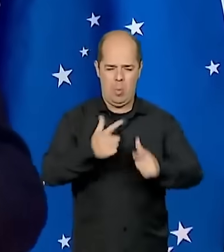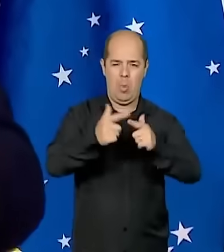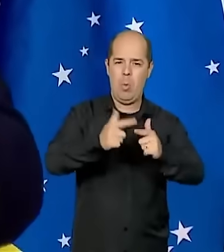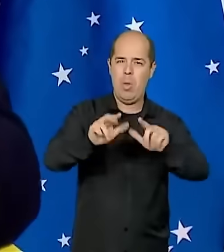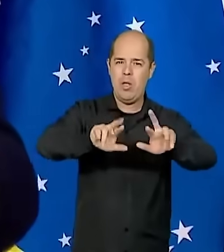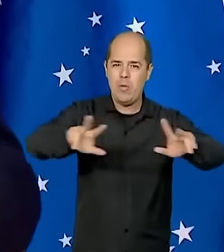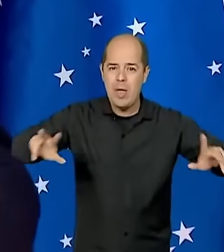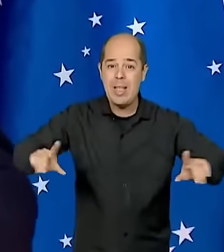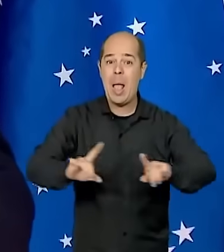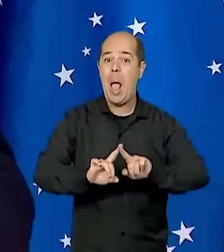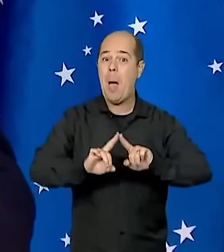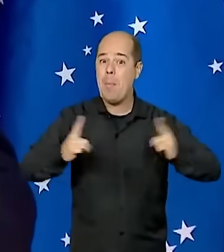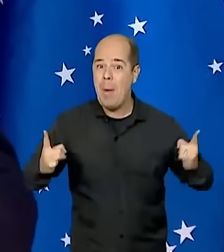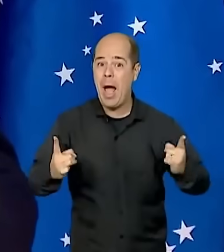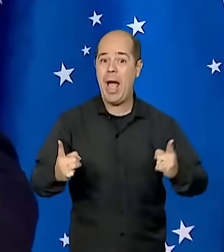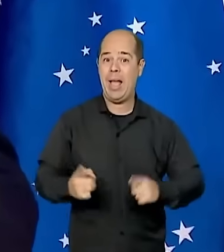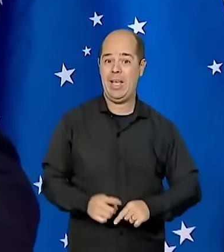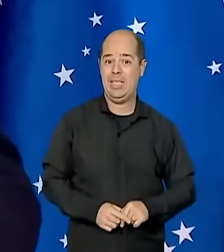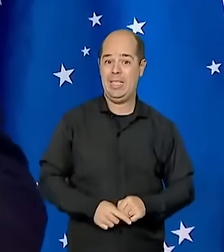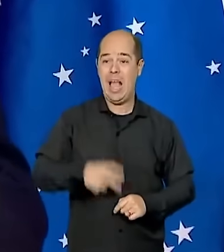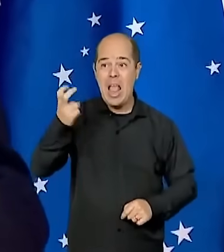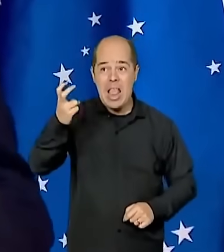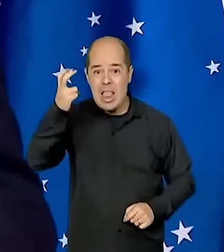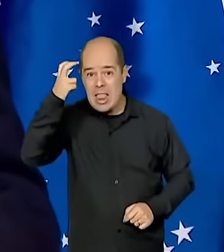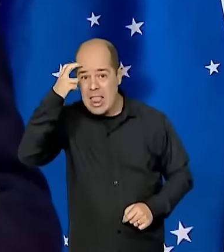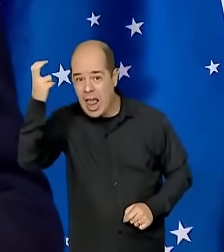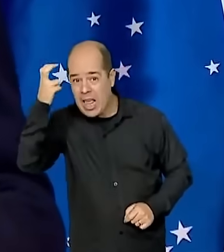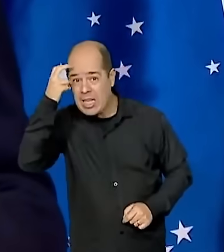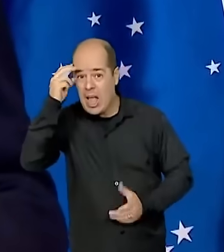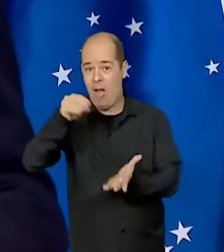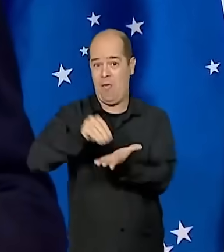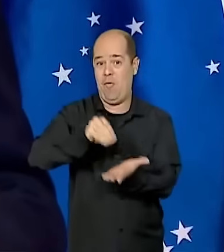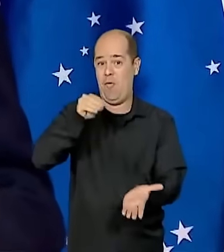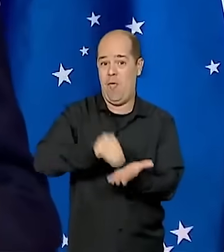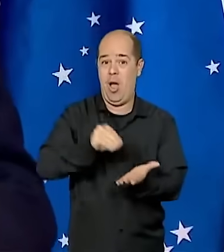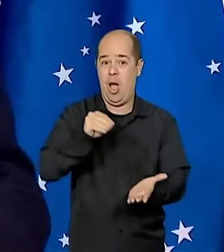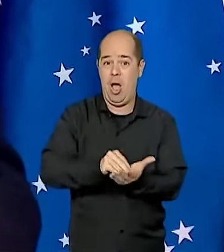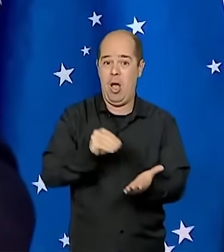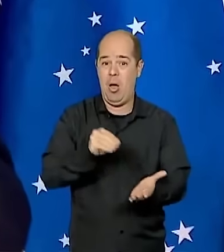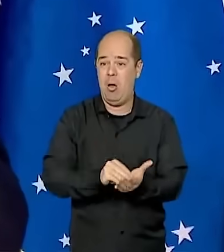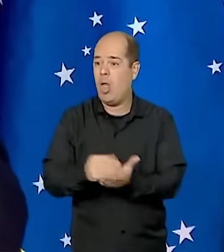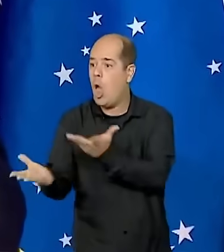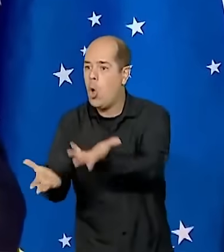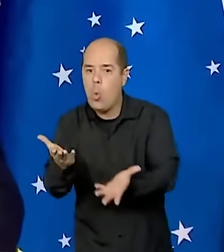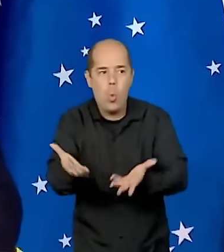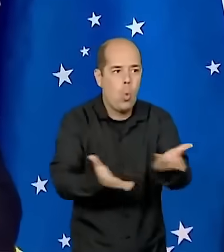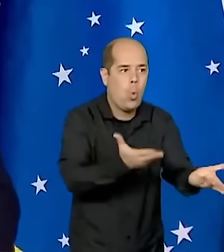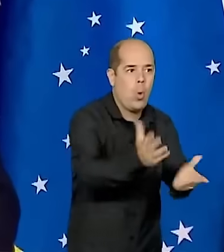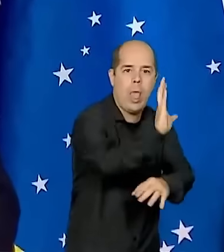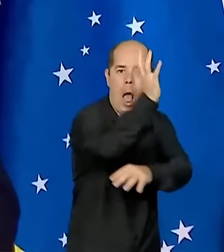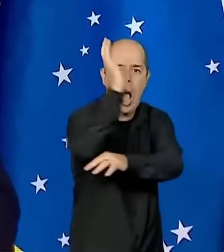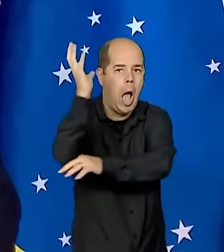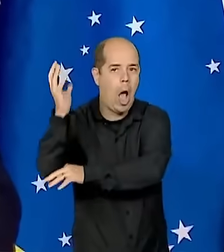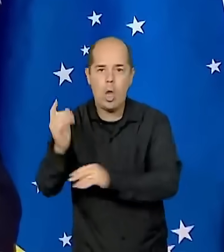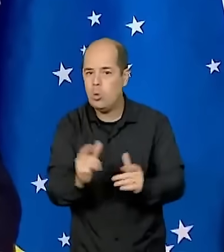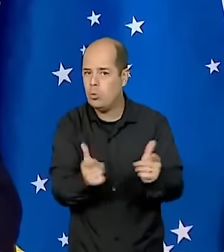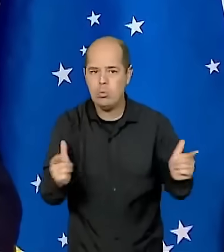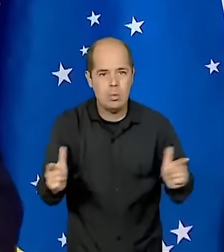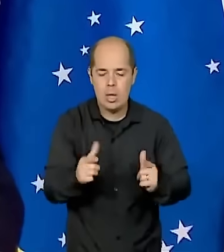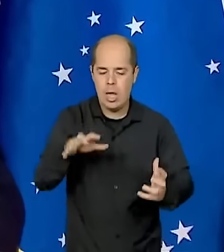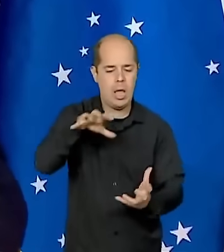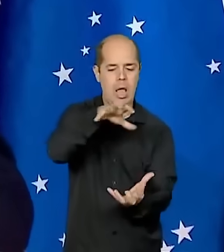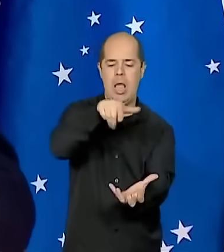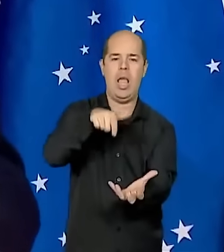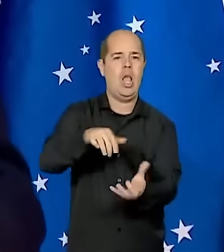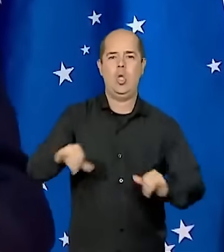a desinteligência do ser humano em não tratar bem o habitat natural em que a gente mora.